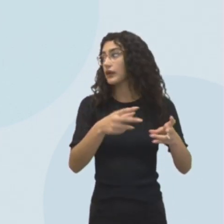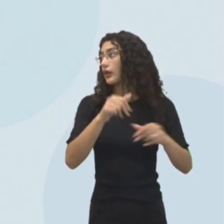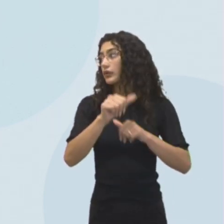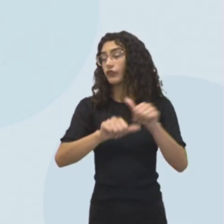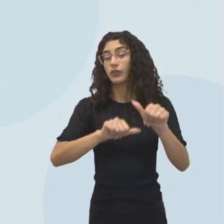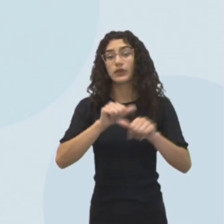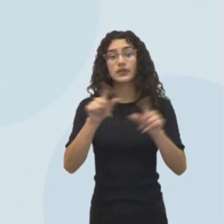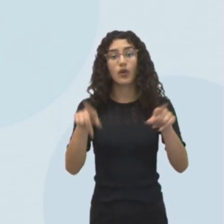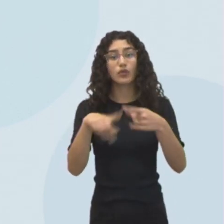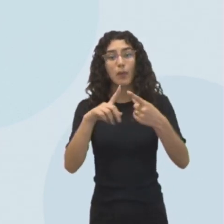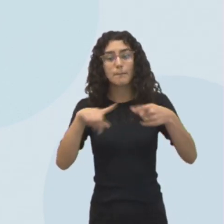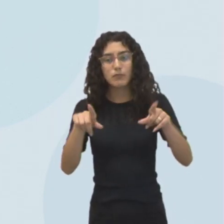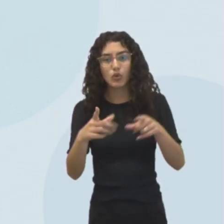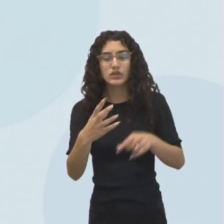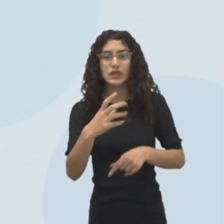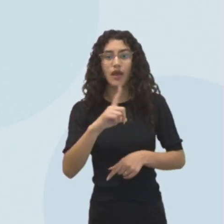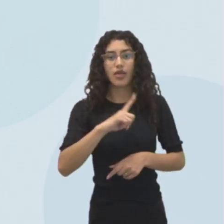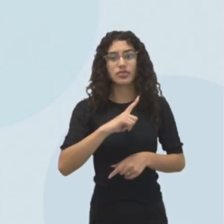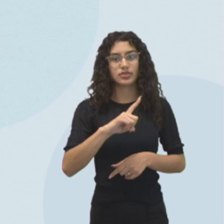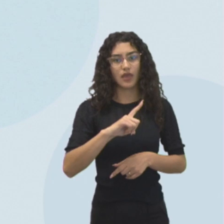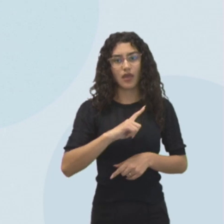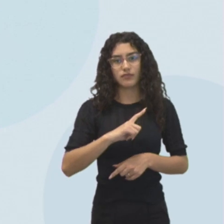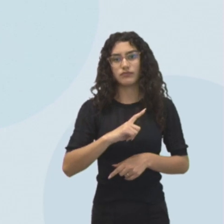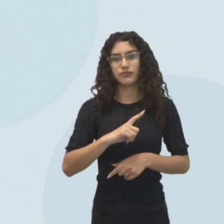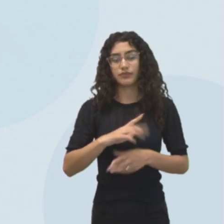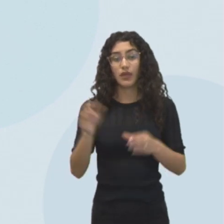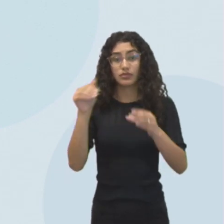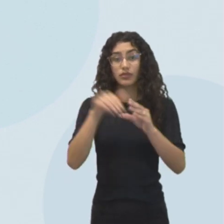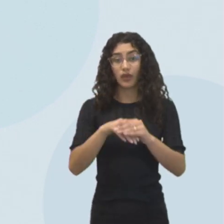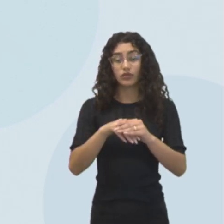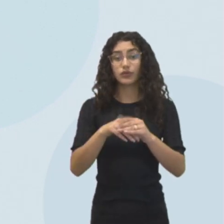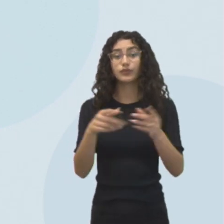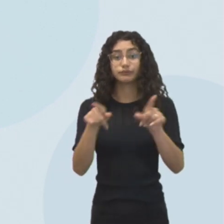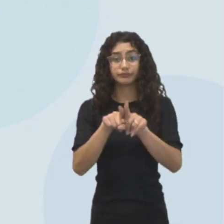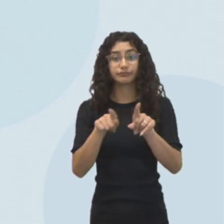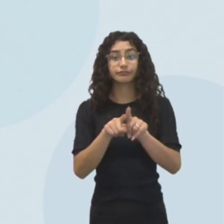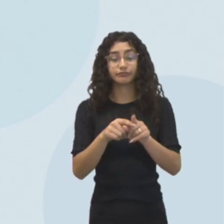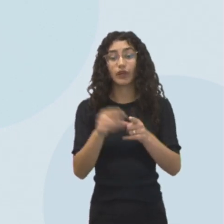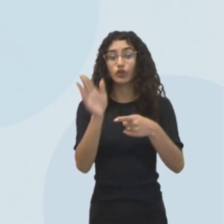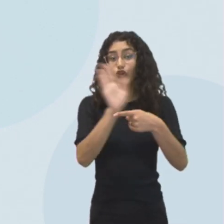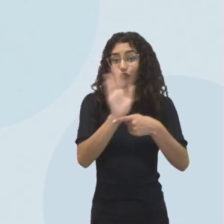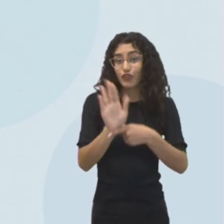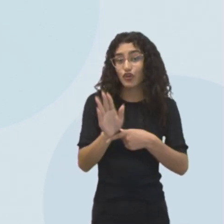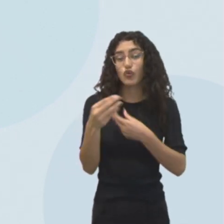efeito musical tem, né, sonoro, tem também sobre o vídeo,